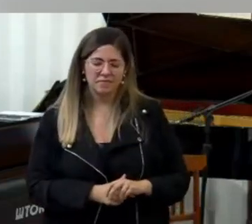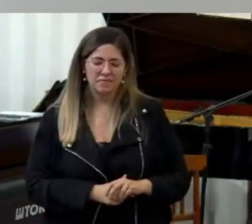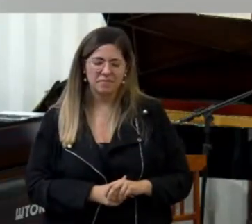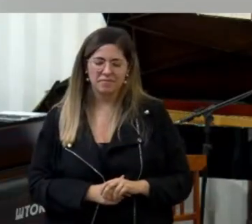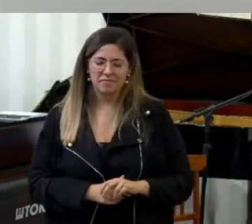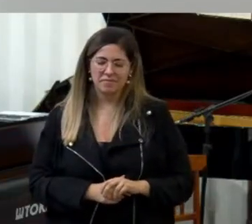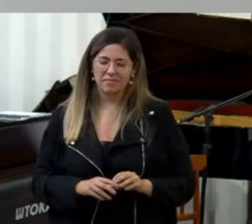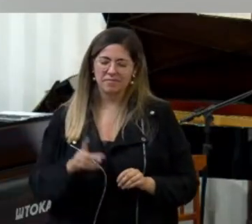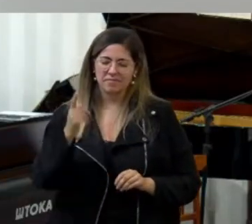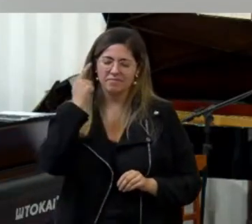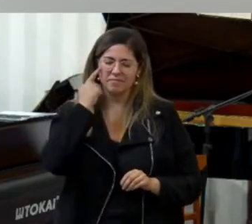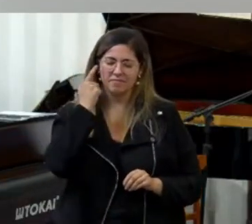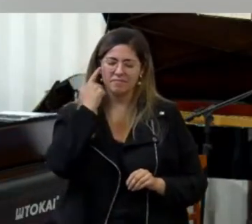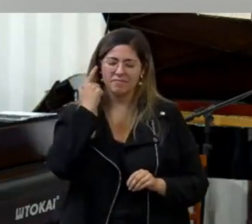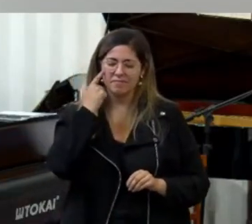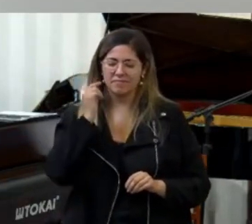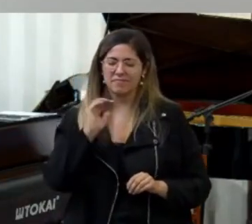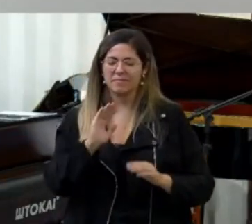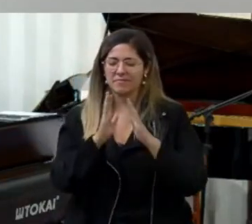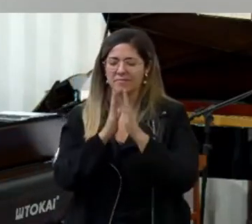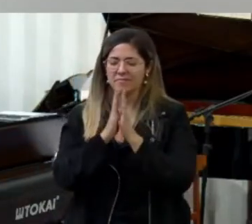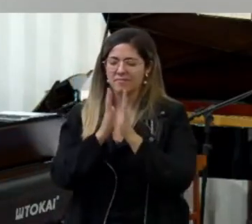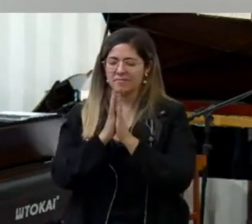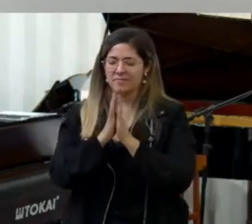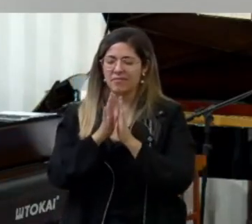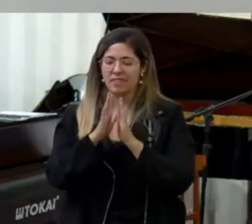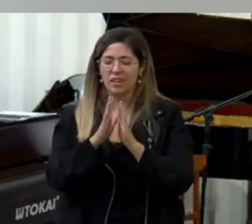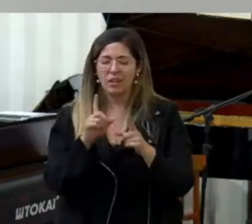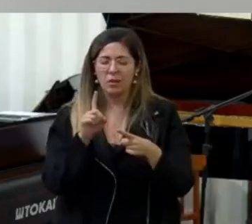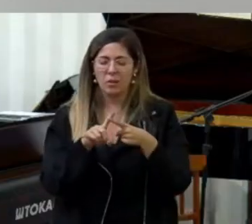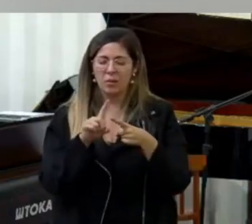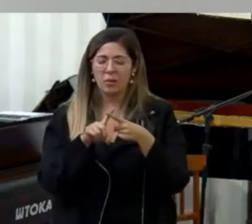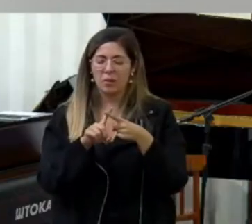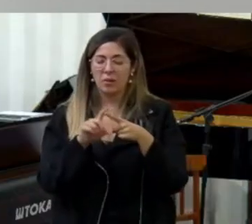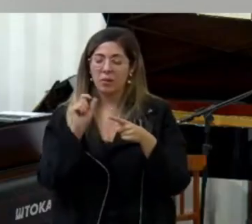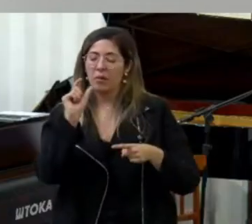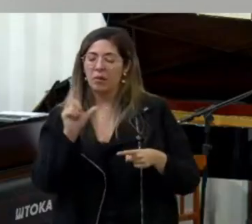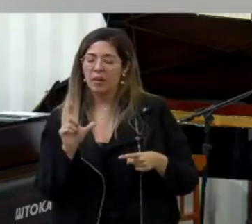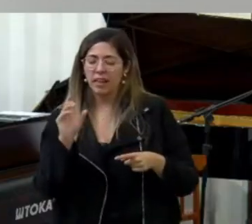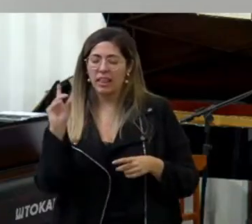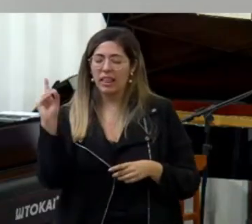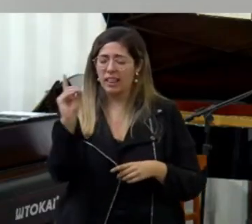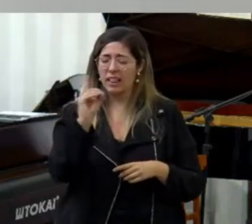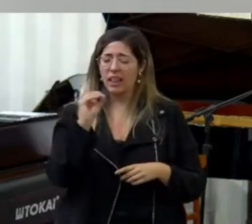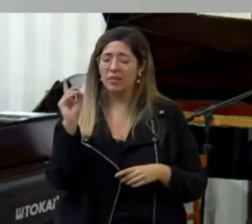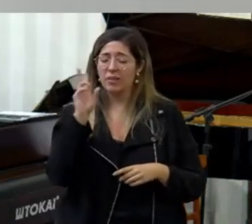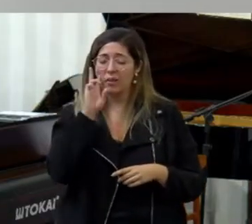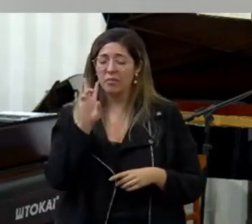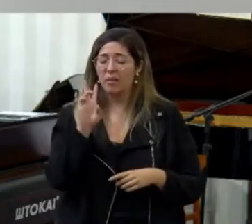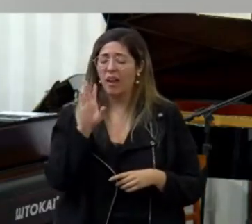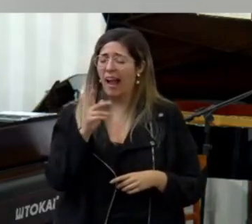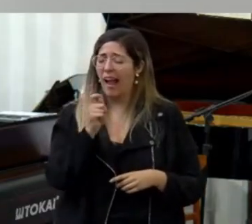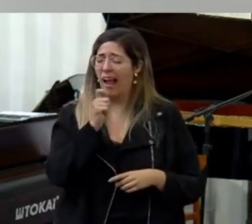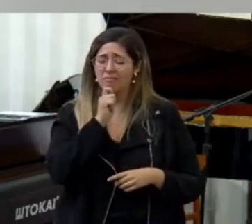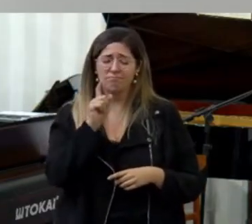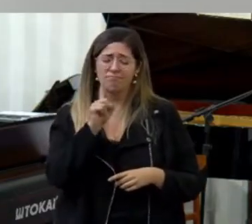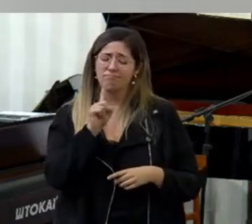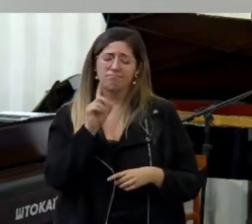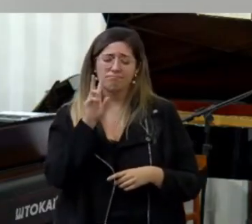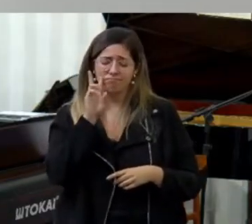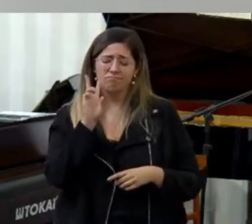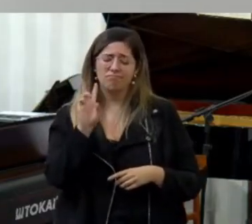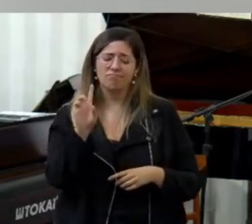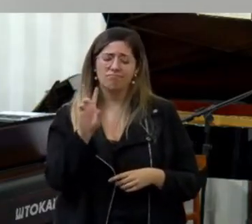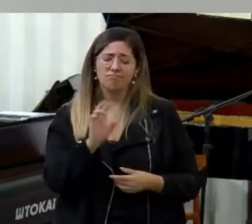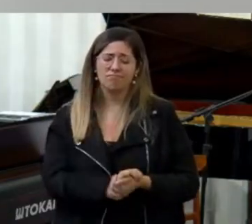para pensarmos o que Davi viu, que talvez eu não tenha visto ainda. O